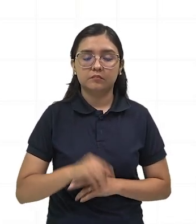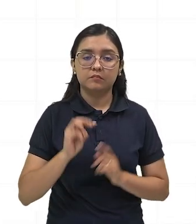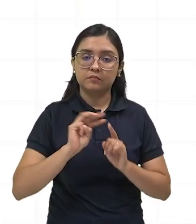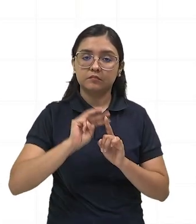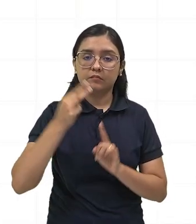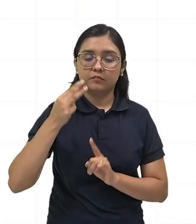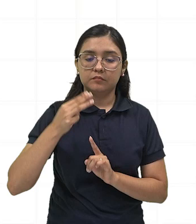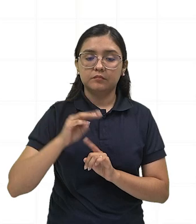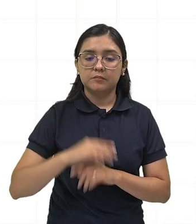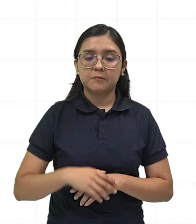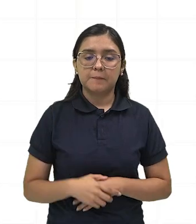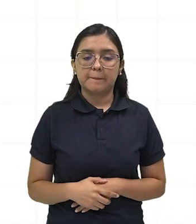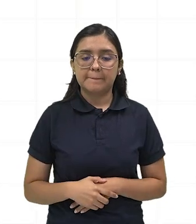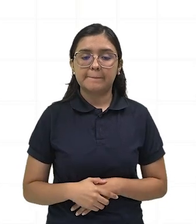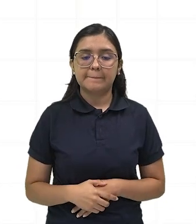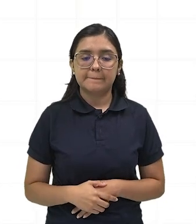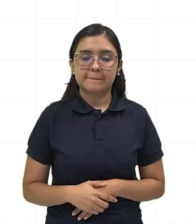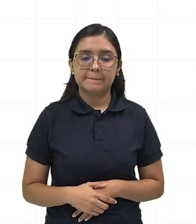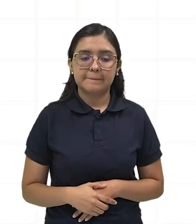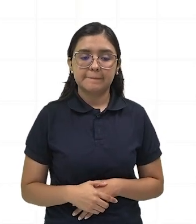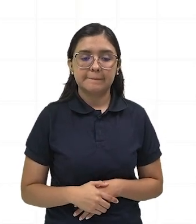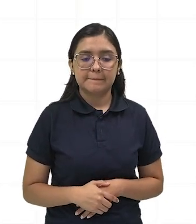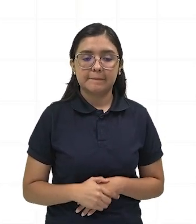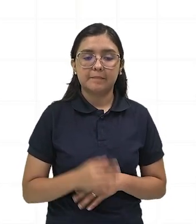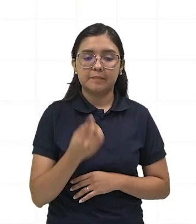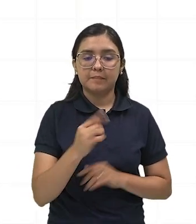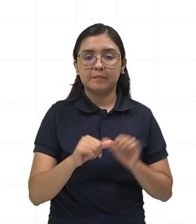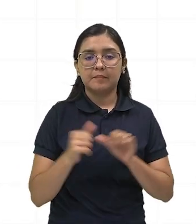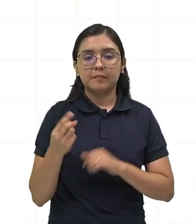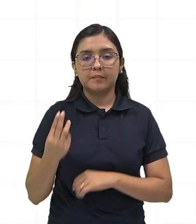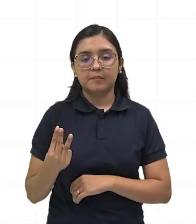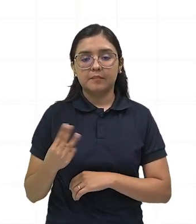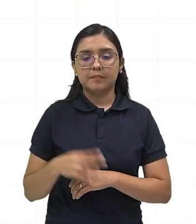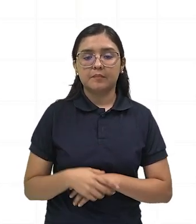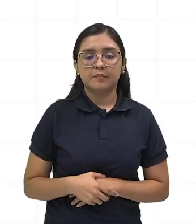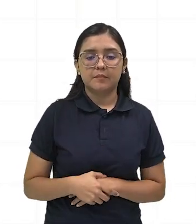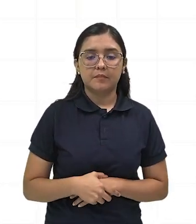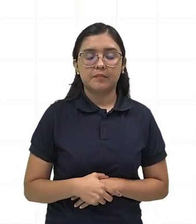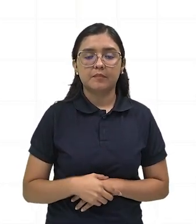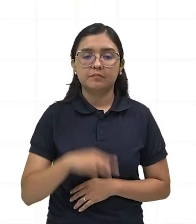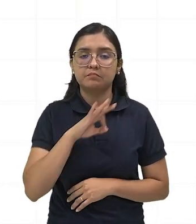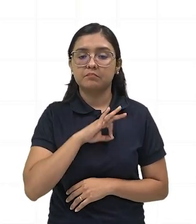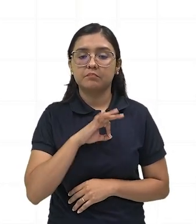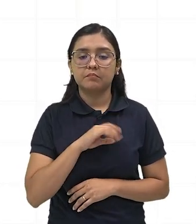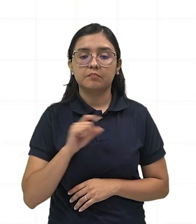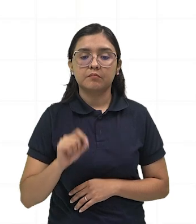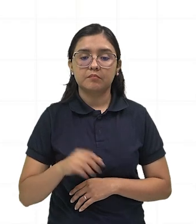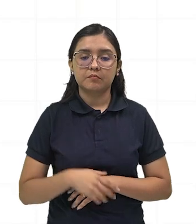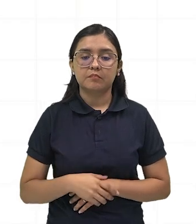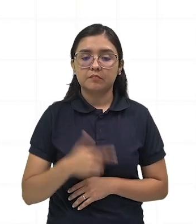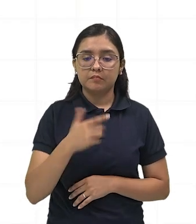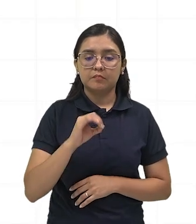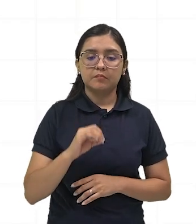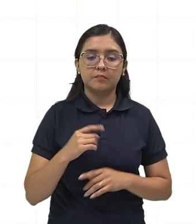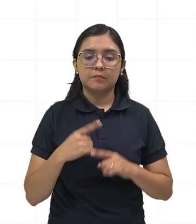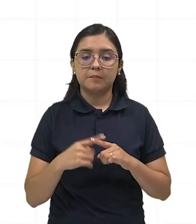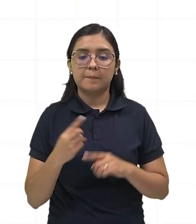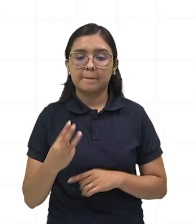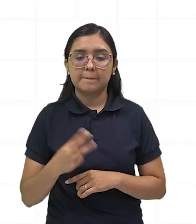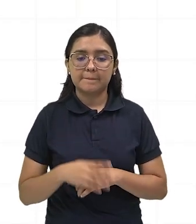ó. De 1 passamos para 3. O que vai acontecer com o salário dele? 20 vezes